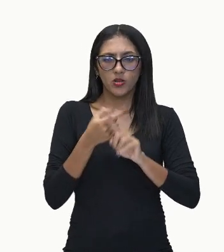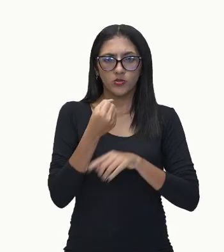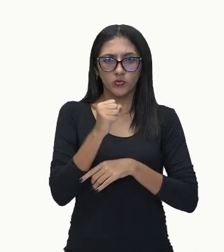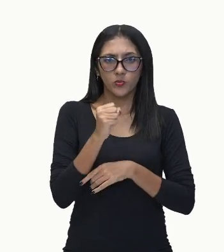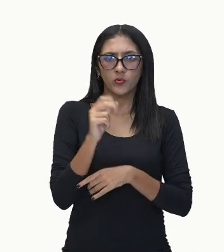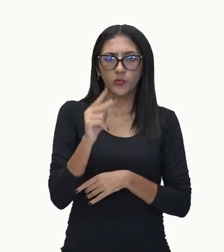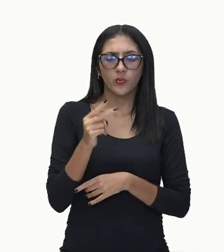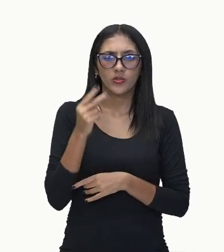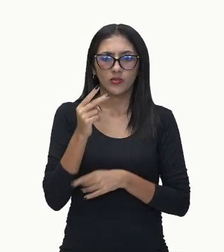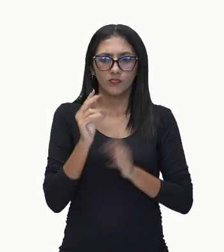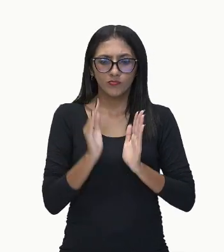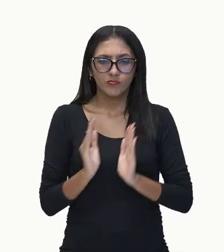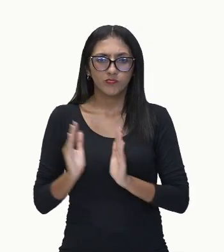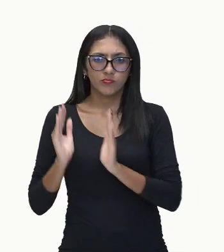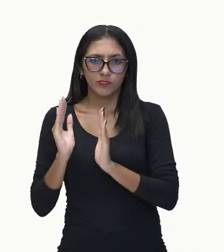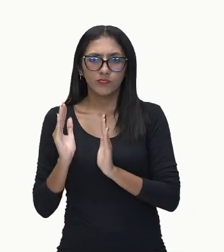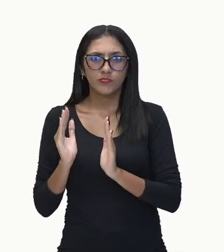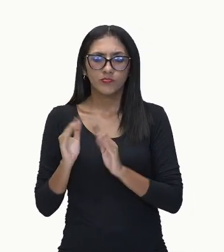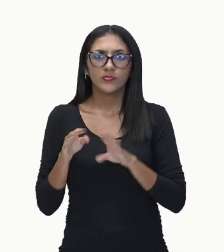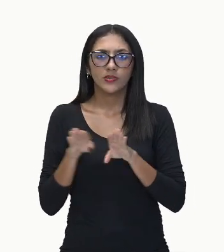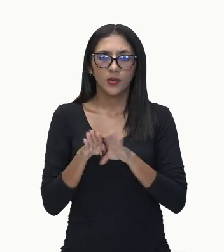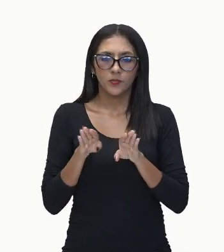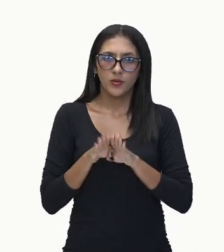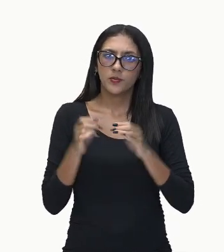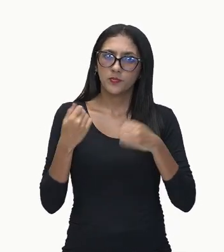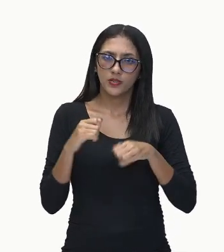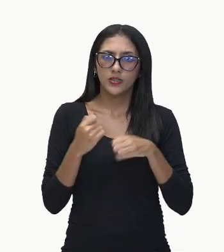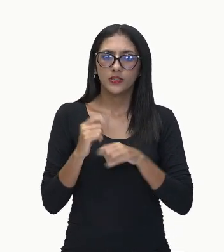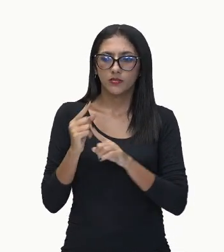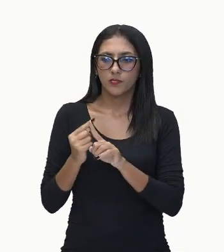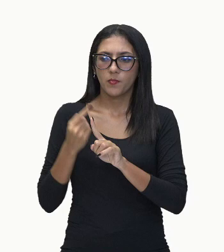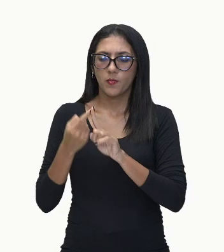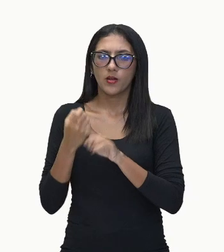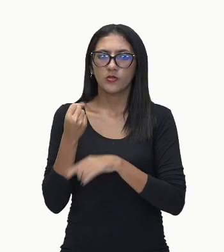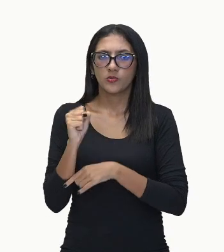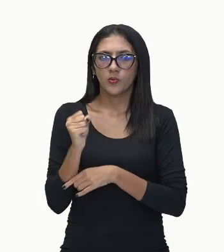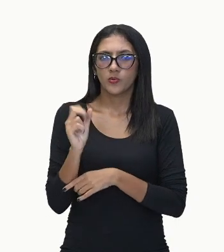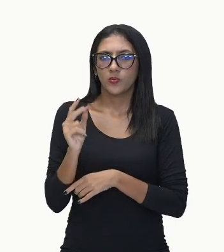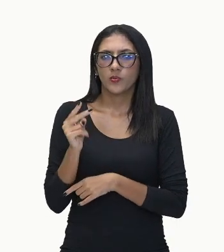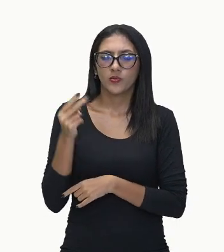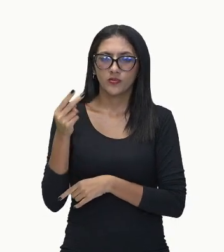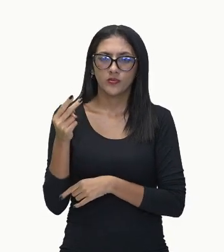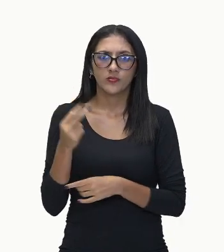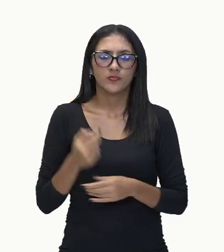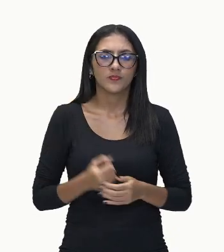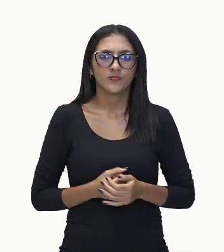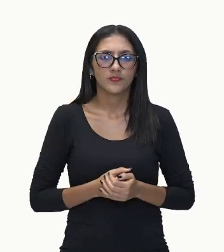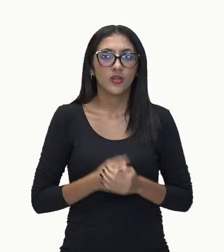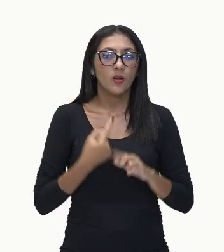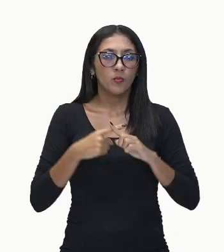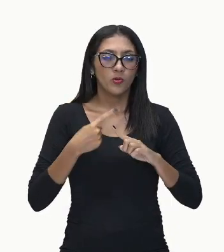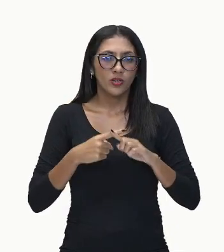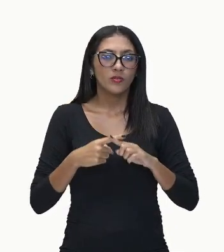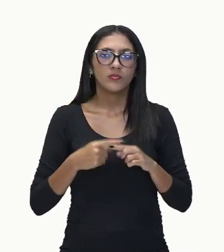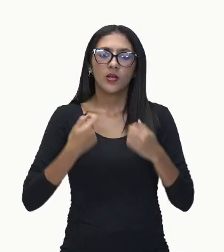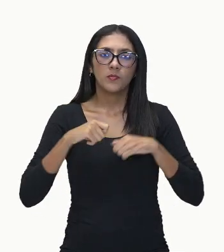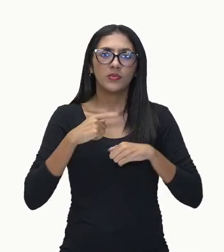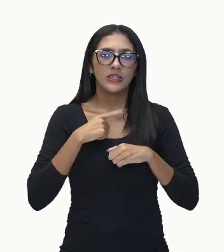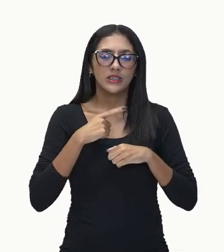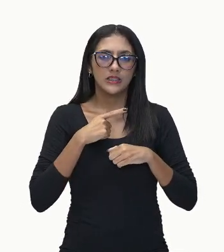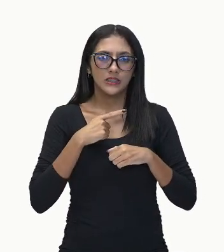da igualdade eu também tenho que colocar + 8 qu por né porque nós estamos trabalhando com uma